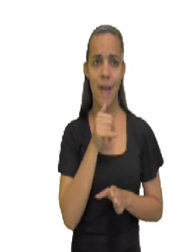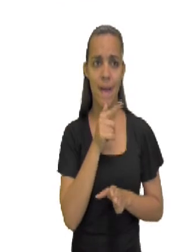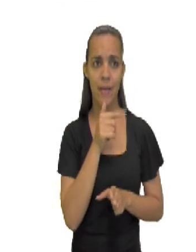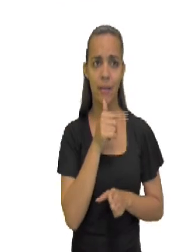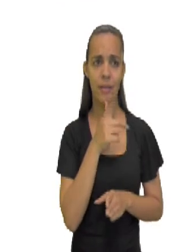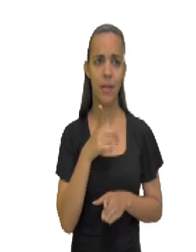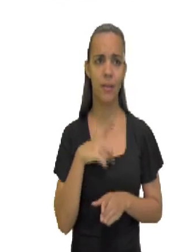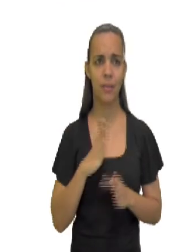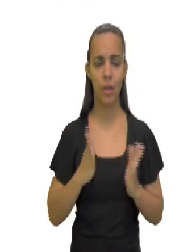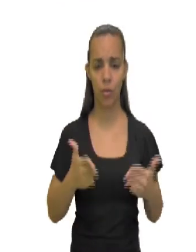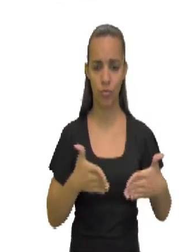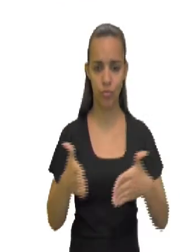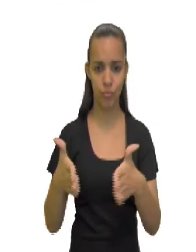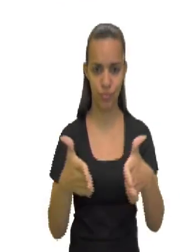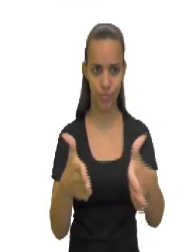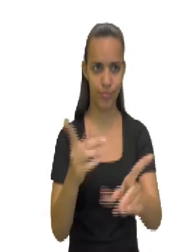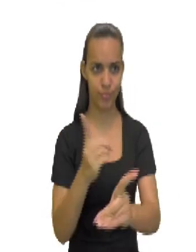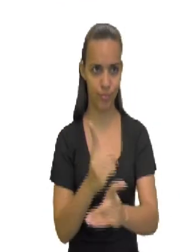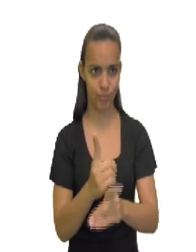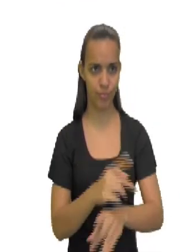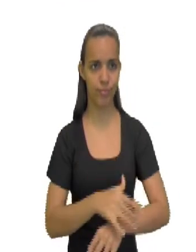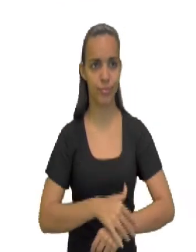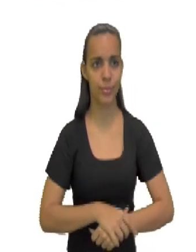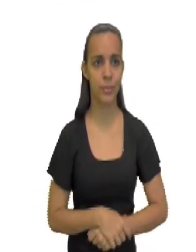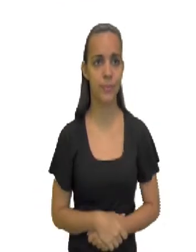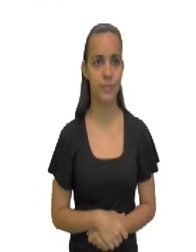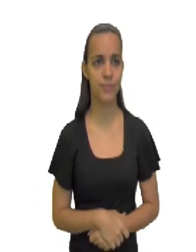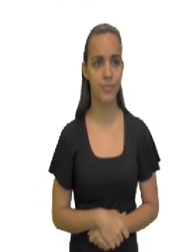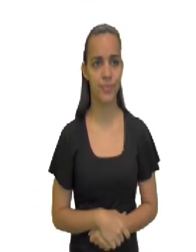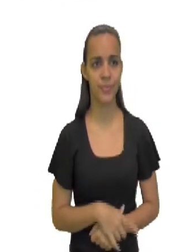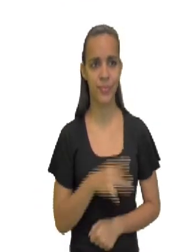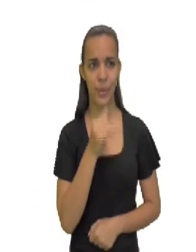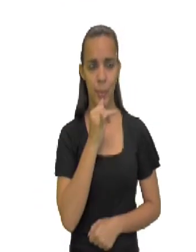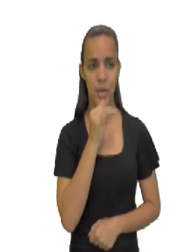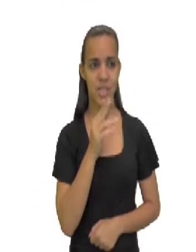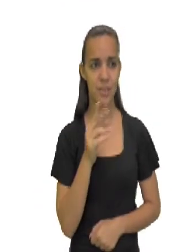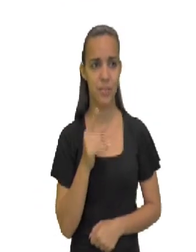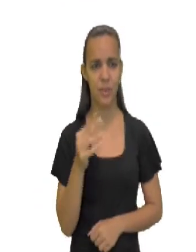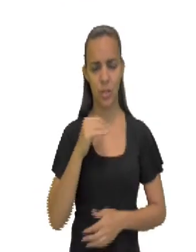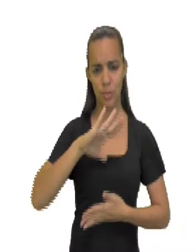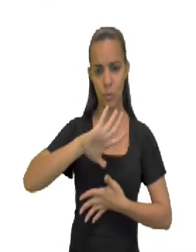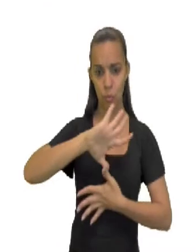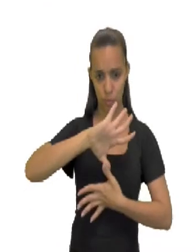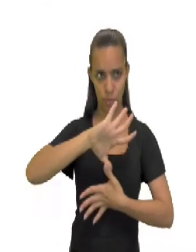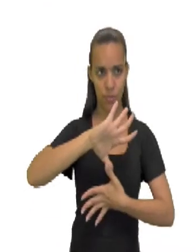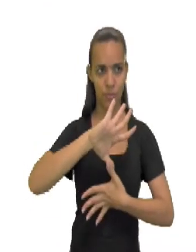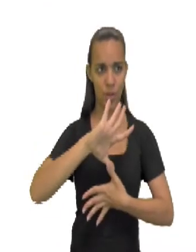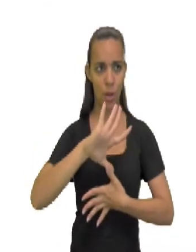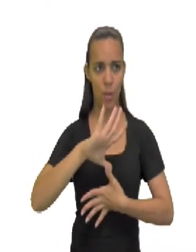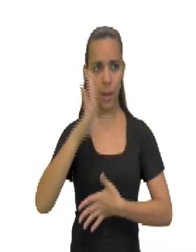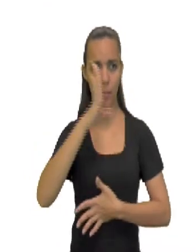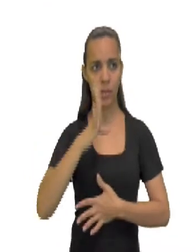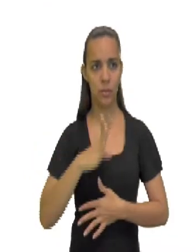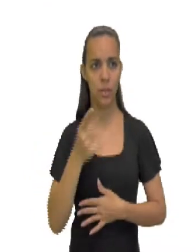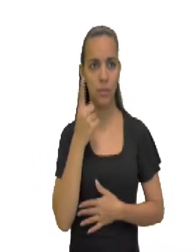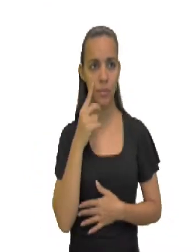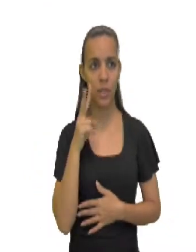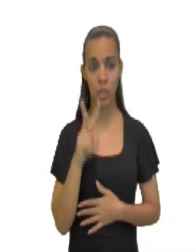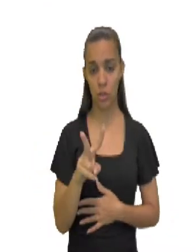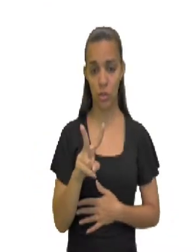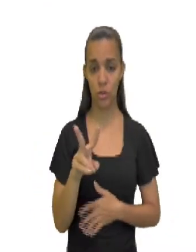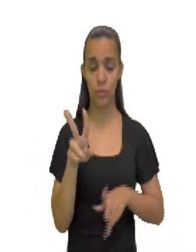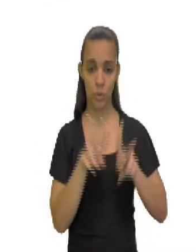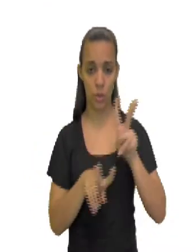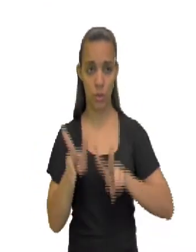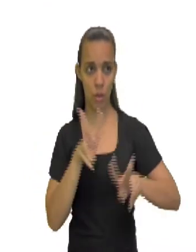a água em direção a outro rio. Nós temos aqui um mapa para vocês poderem observar com as